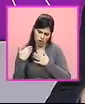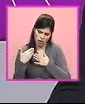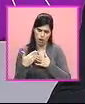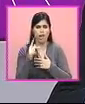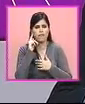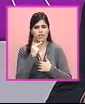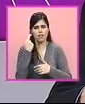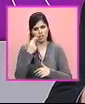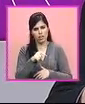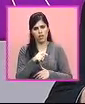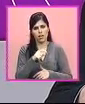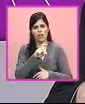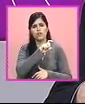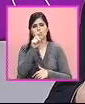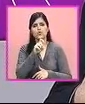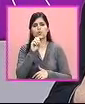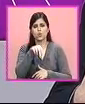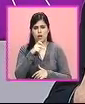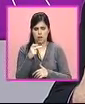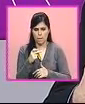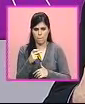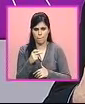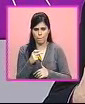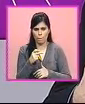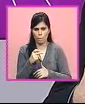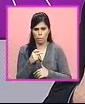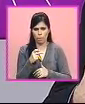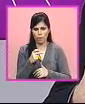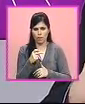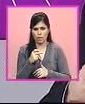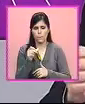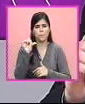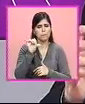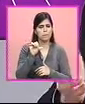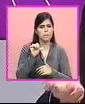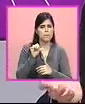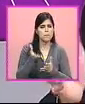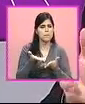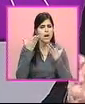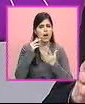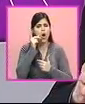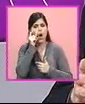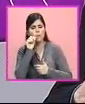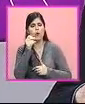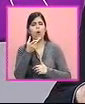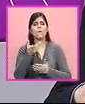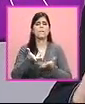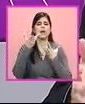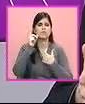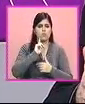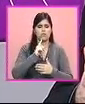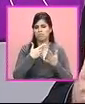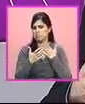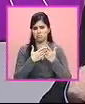terão zona. Afeta mais homens ou mulheres? Não existe muita diferença, tanto pode afetar homens